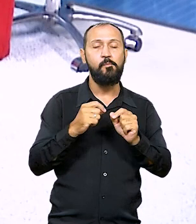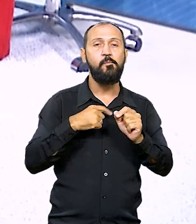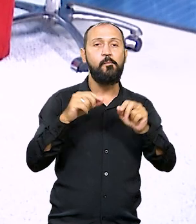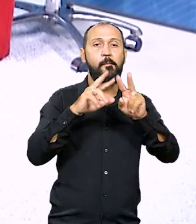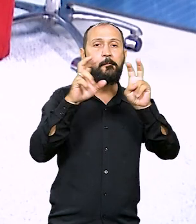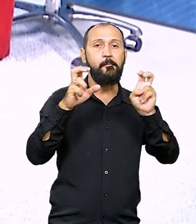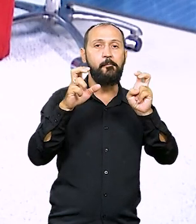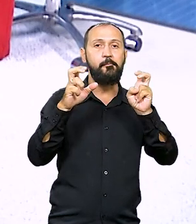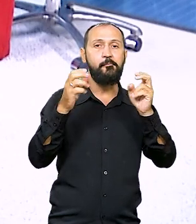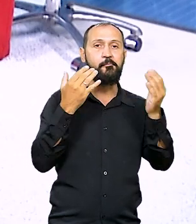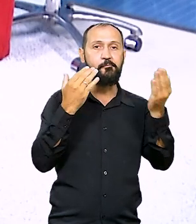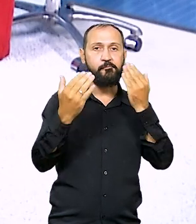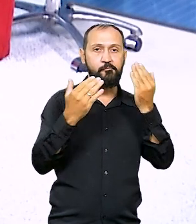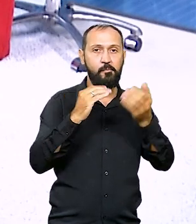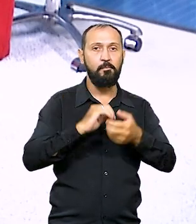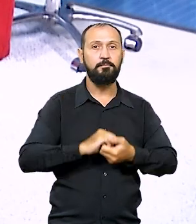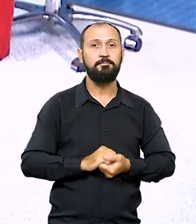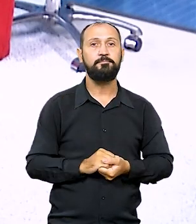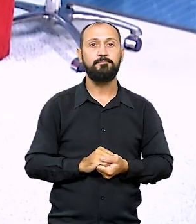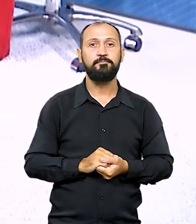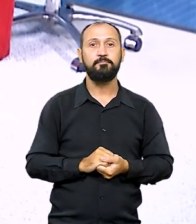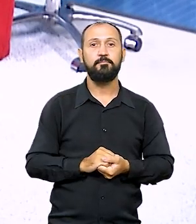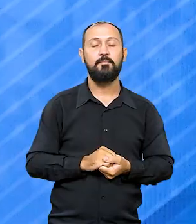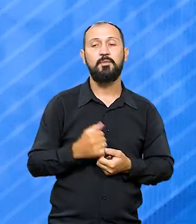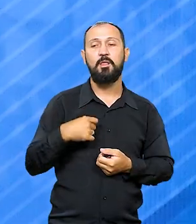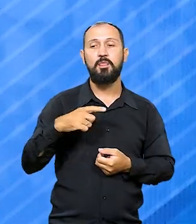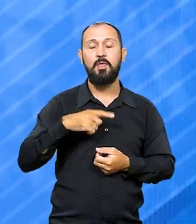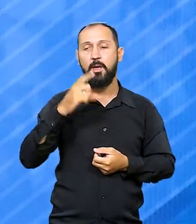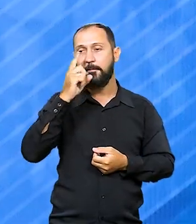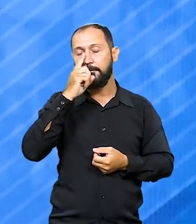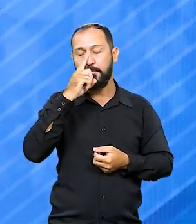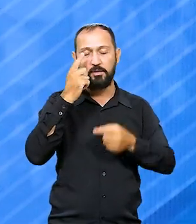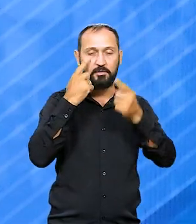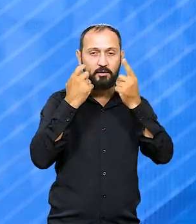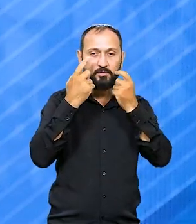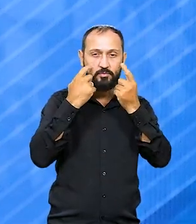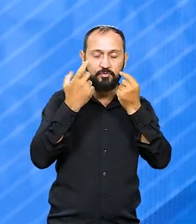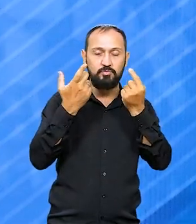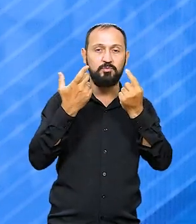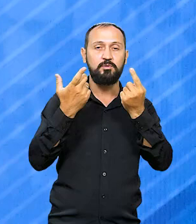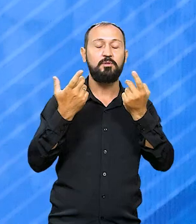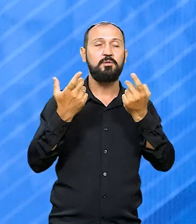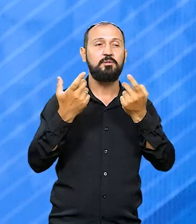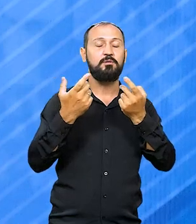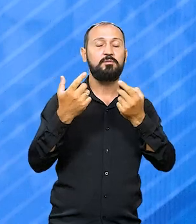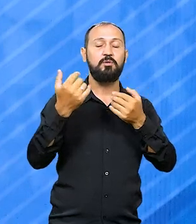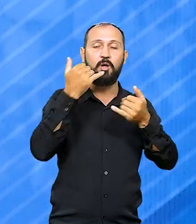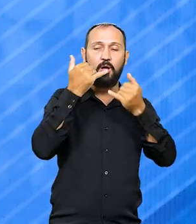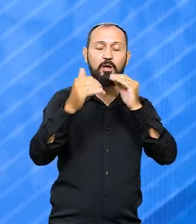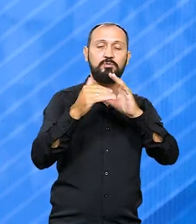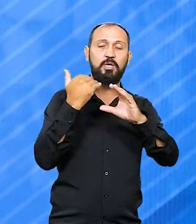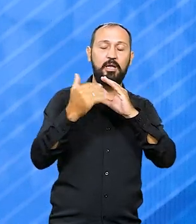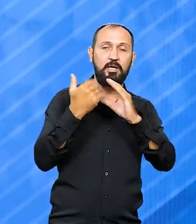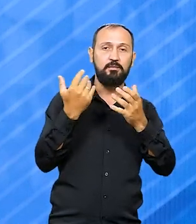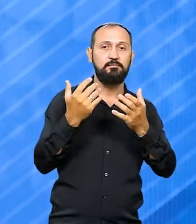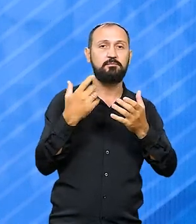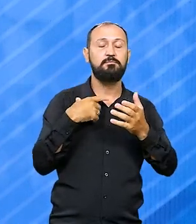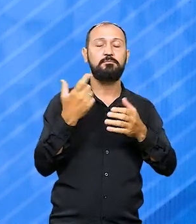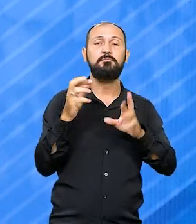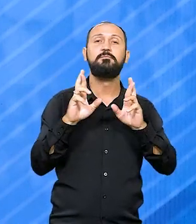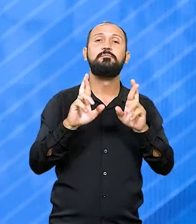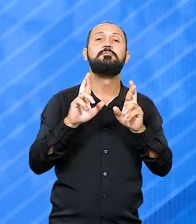isso. E a questão psicológica, é isso. A mãe que está chorando, a mãe que está te ligando, está mandando